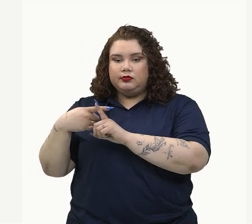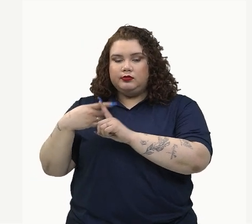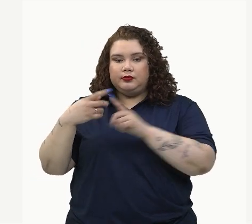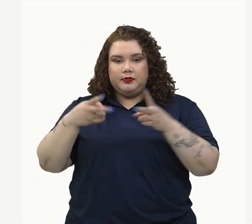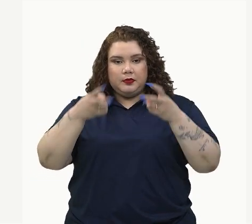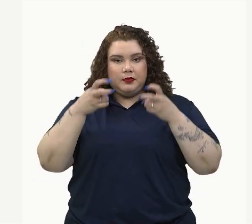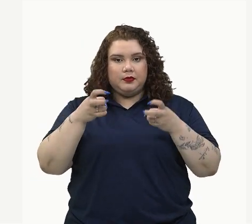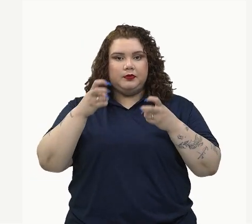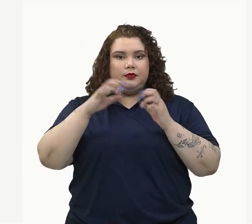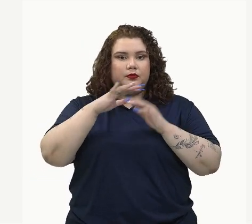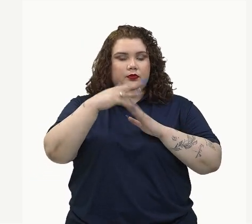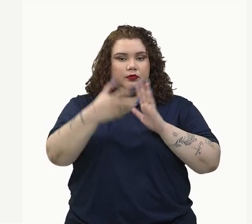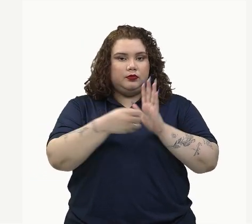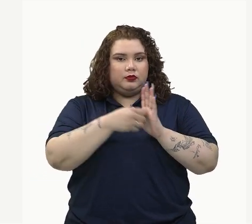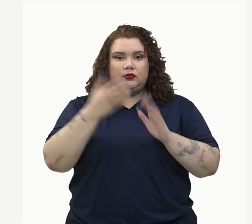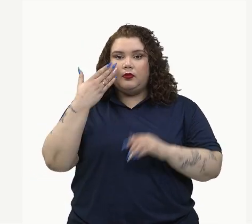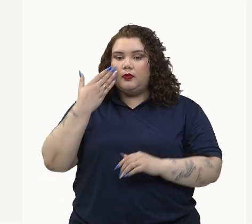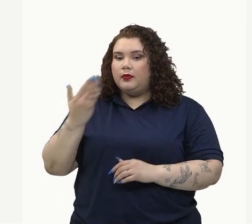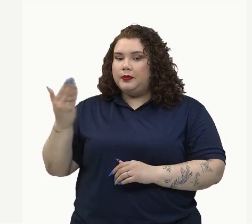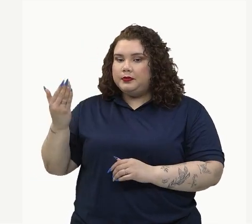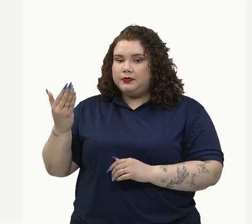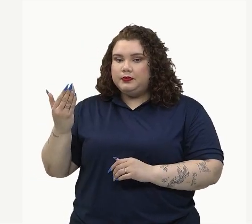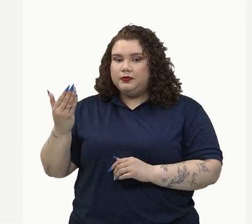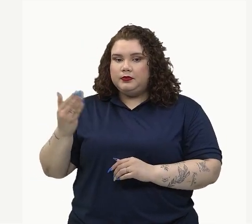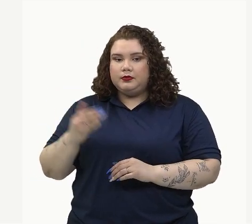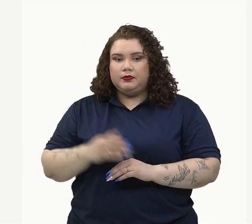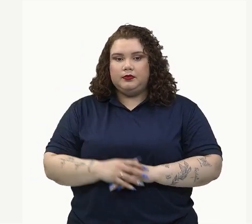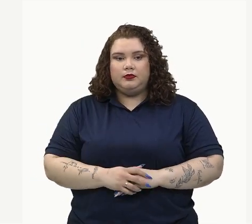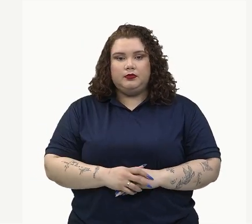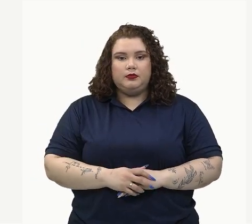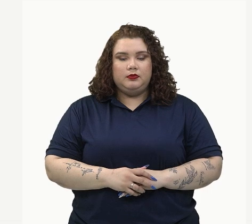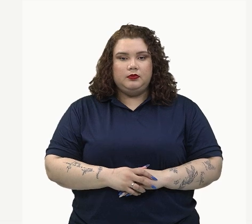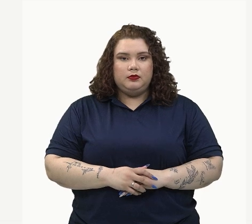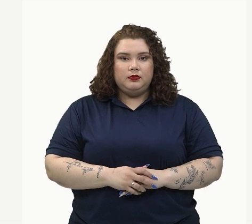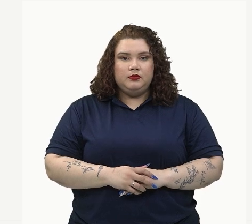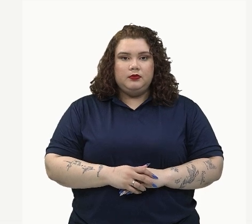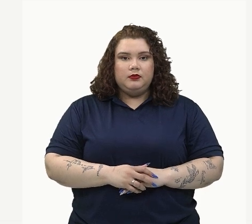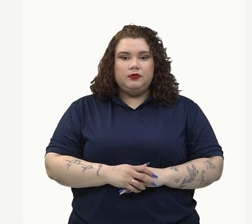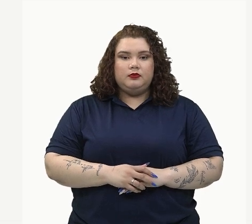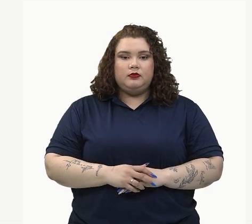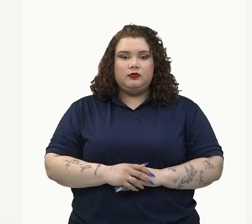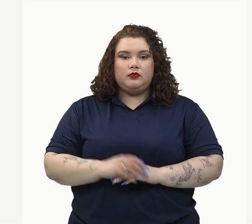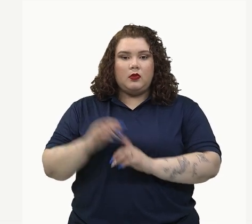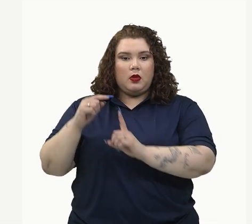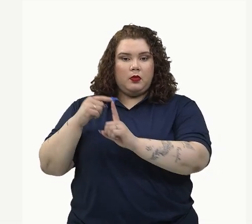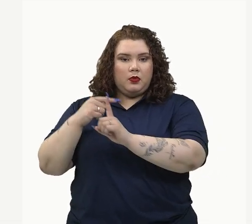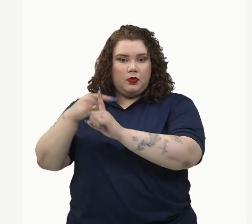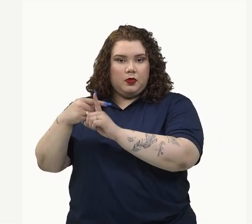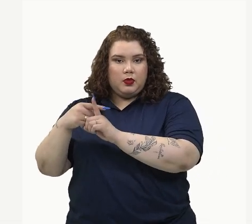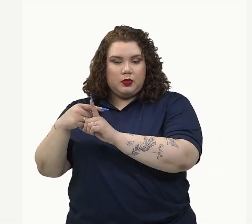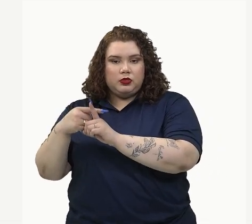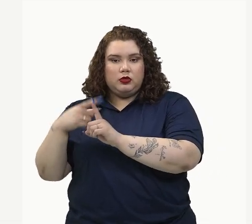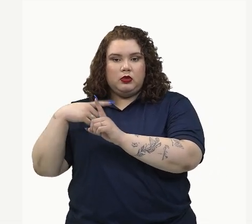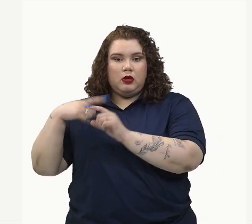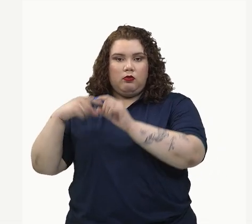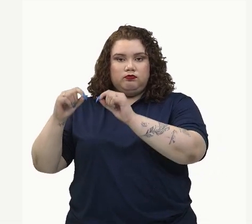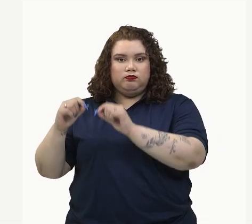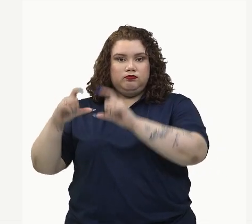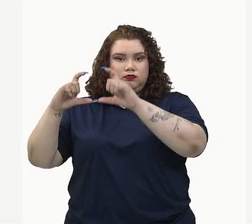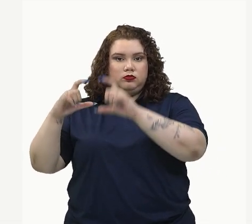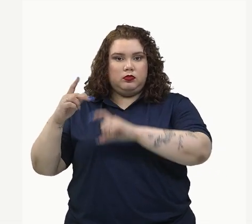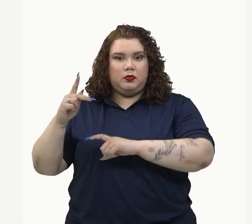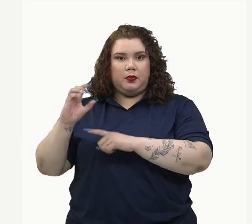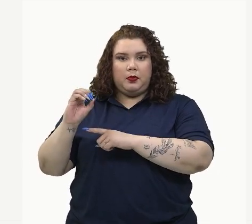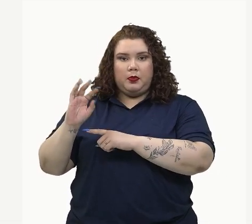terminal positivo, ela entra pelo terminal positivo de maior potencial